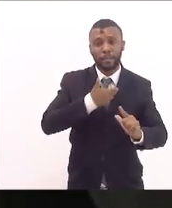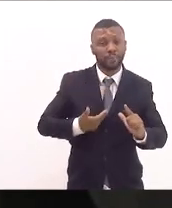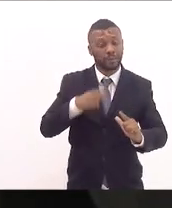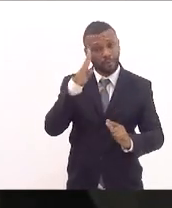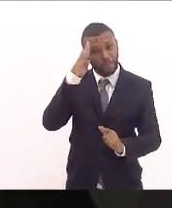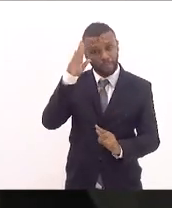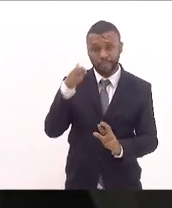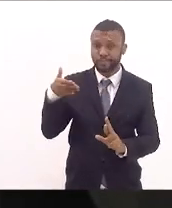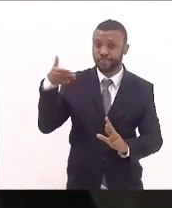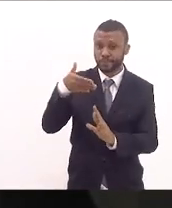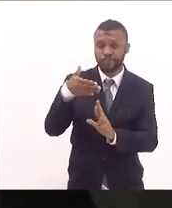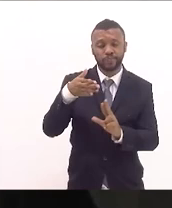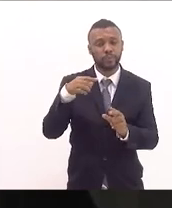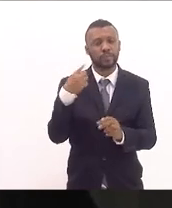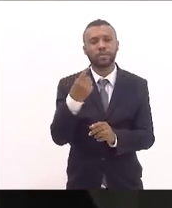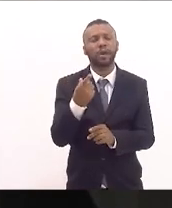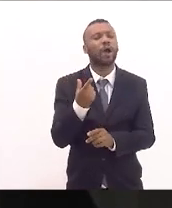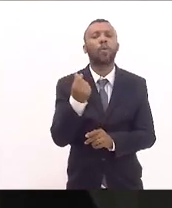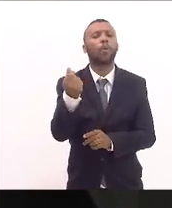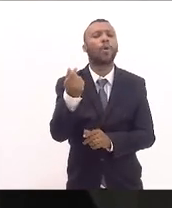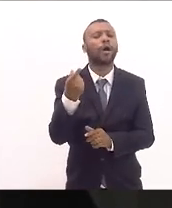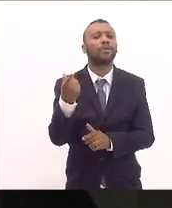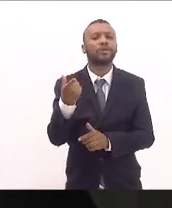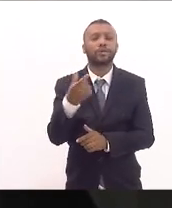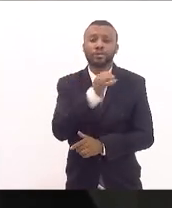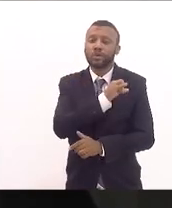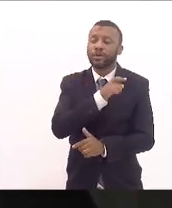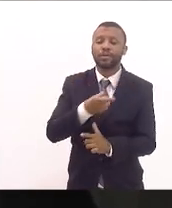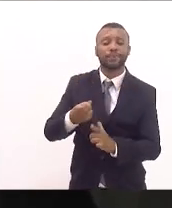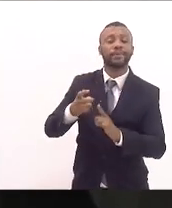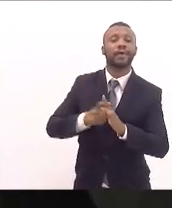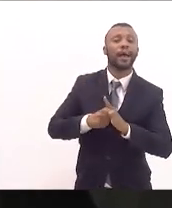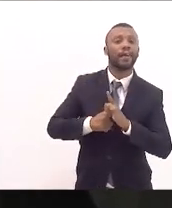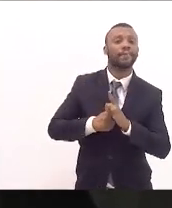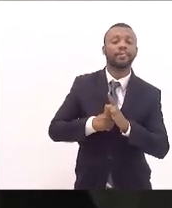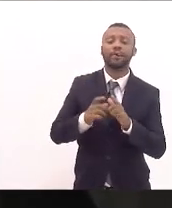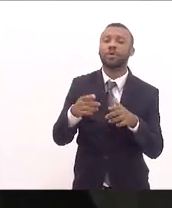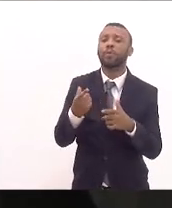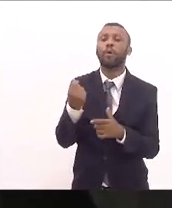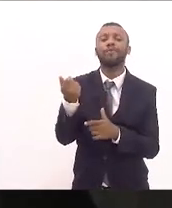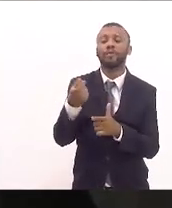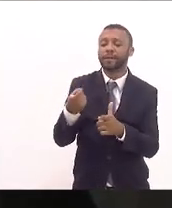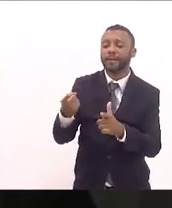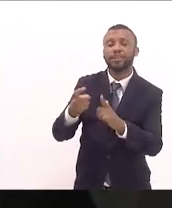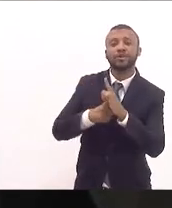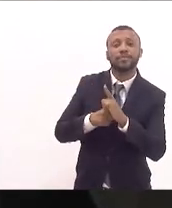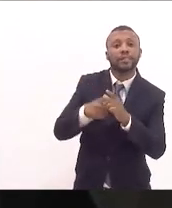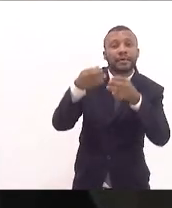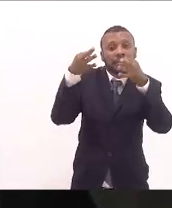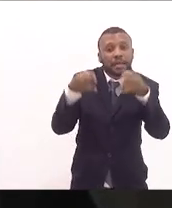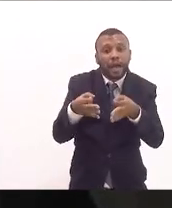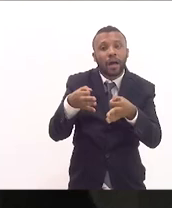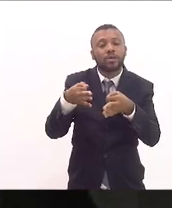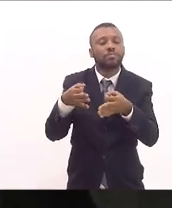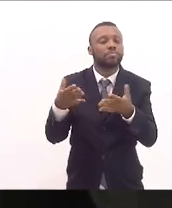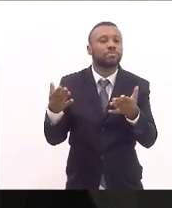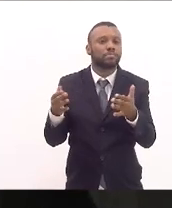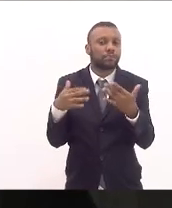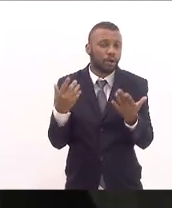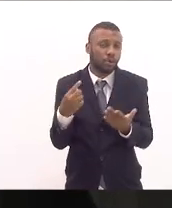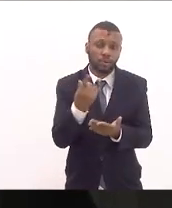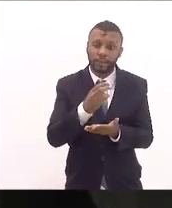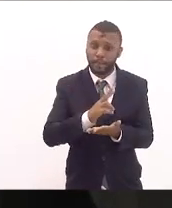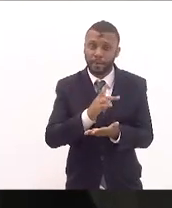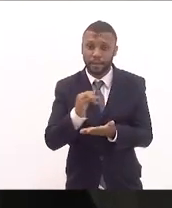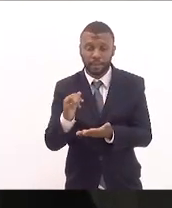quanto afinal de contas deve o Rio de Janeiro qual é a dívida confirmada a dívida cancelada e achar Nossa